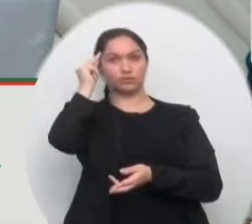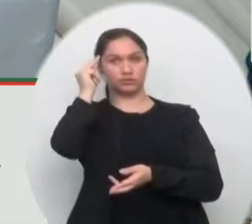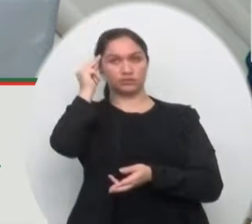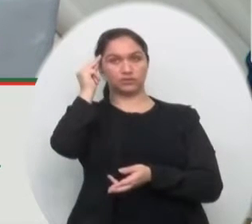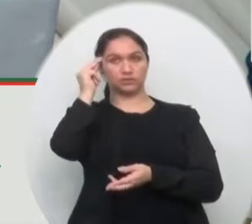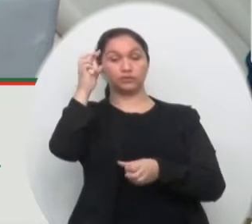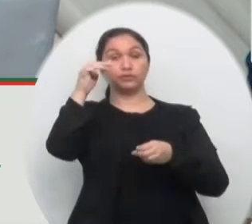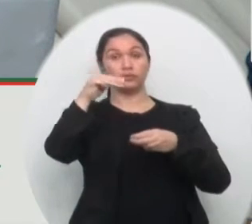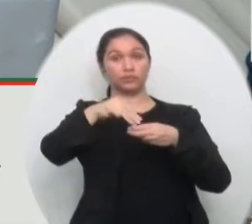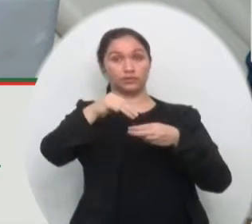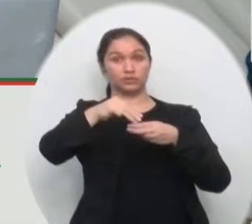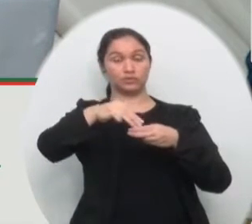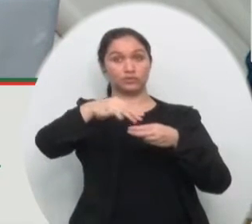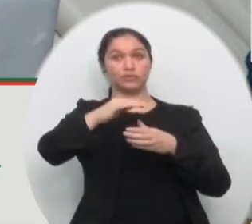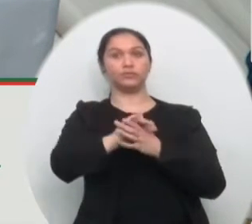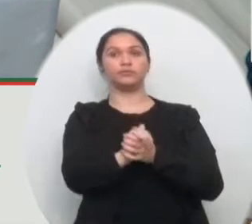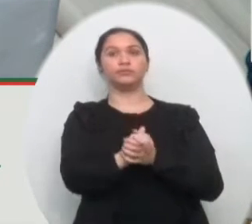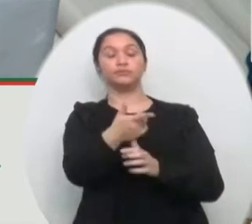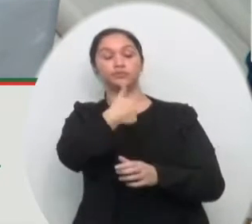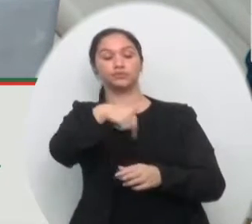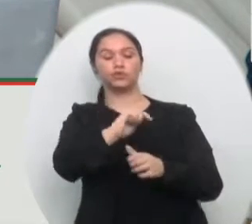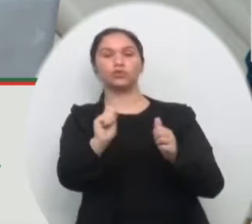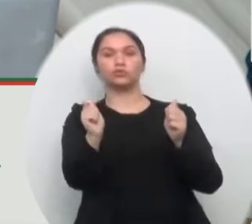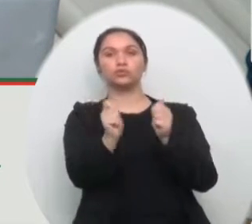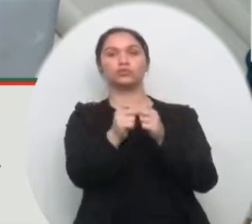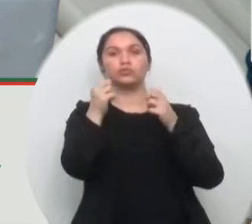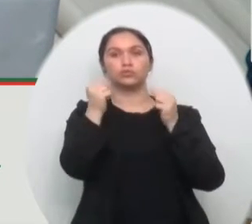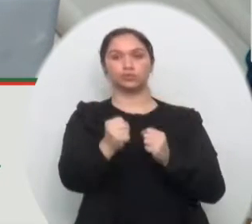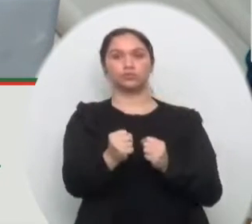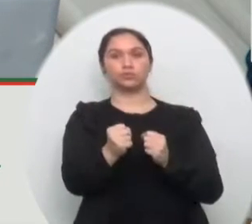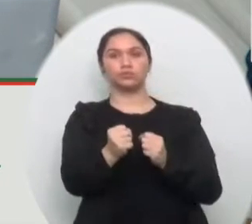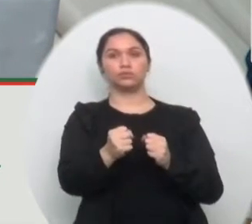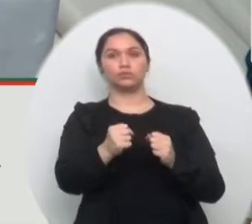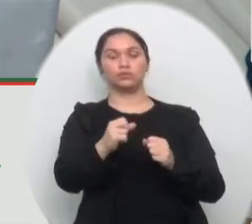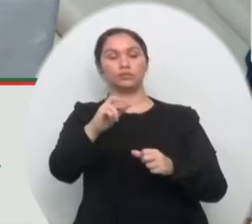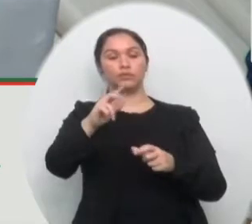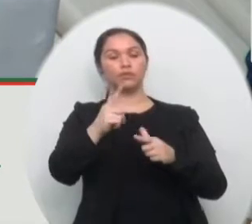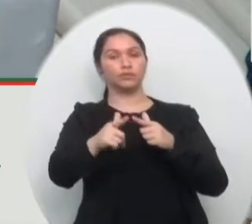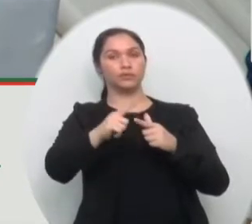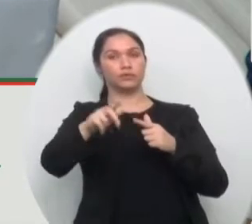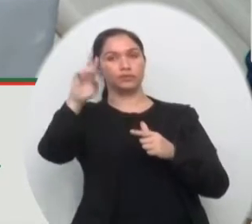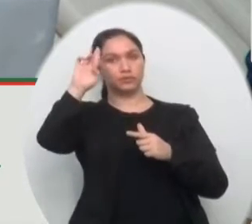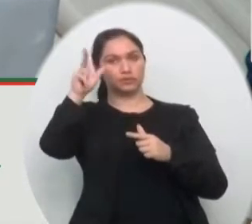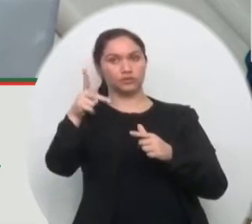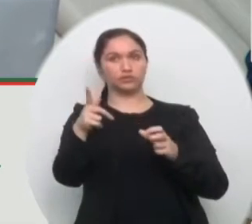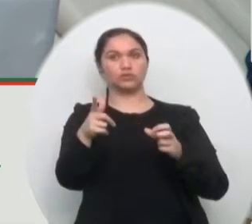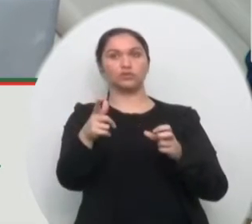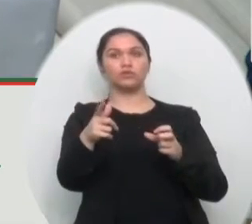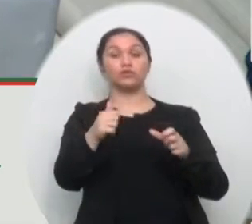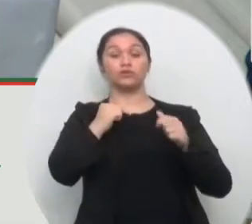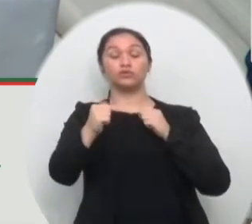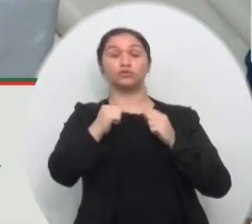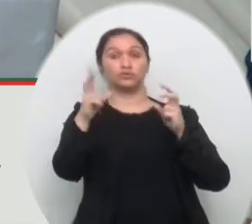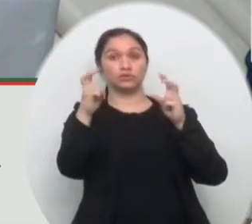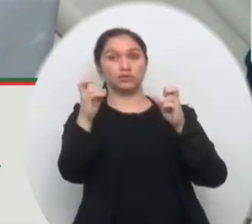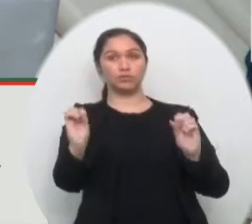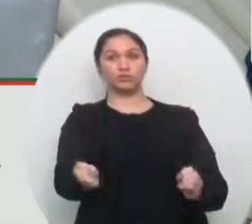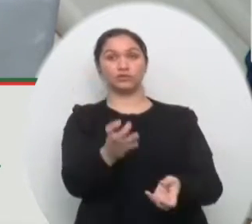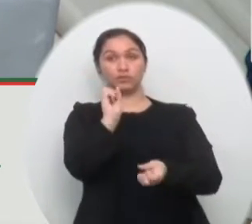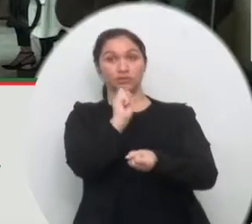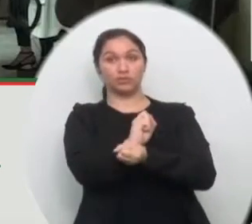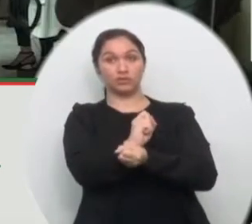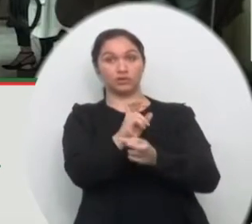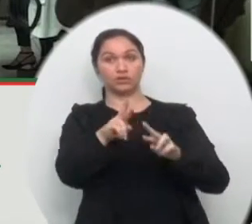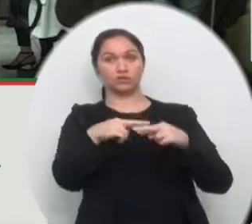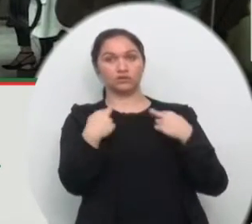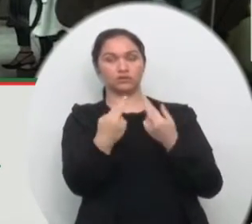nós possamos tratar desses assuntos e ir em busca de efetivas soluções para esses problemas. Nós vamos suspender a sessão